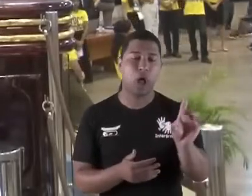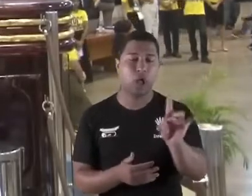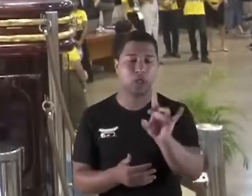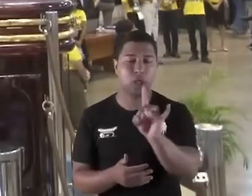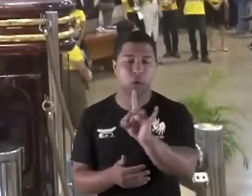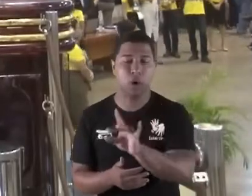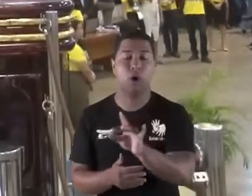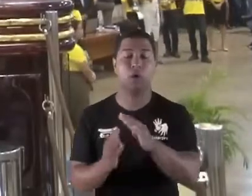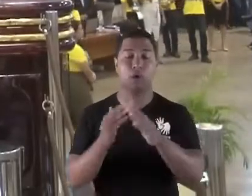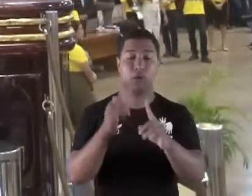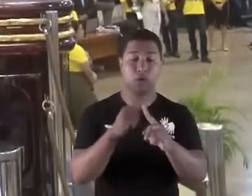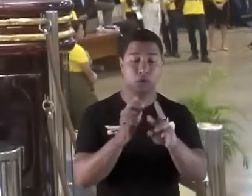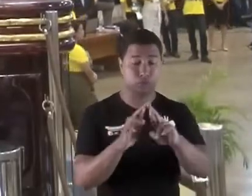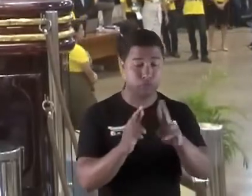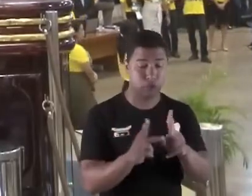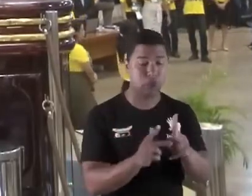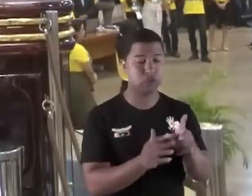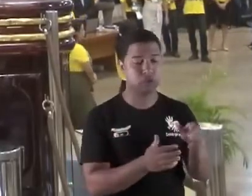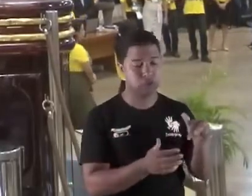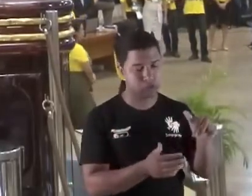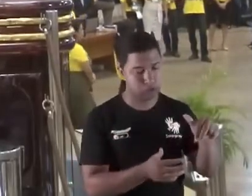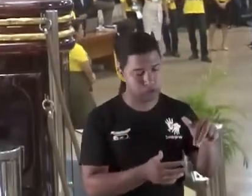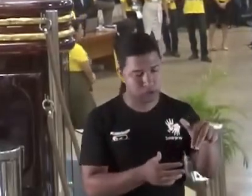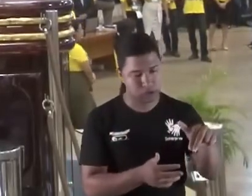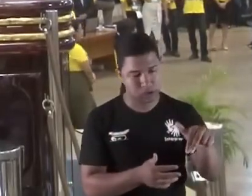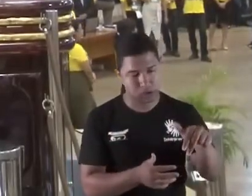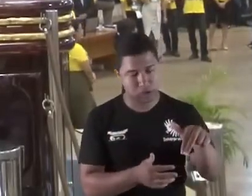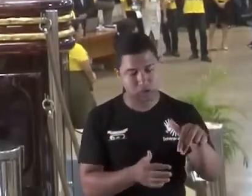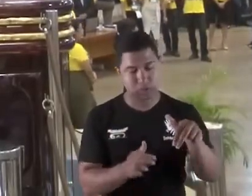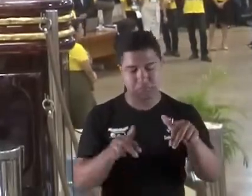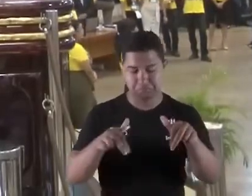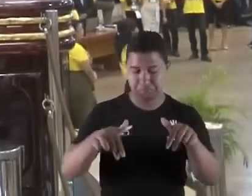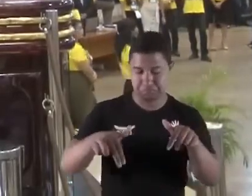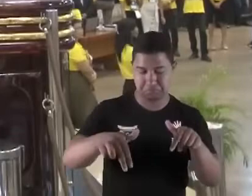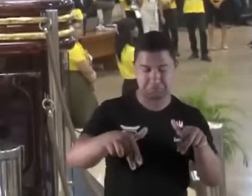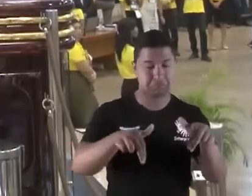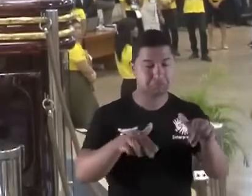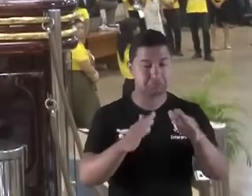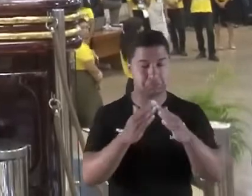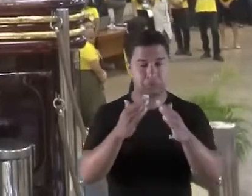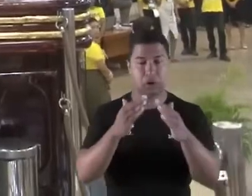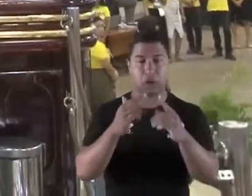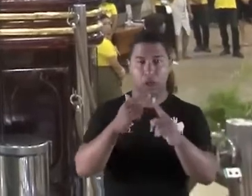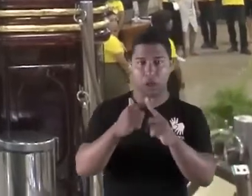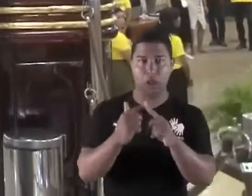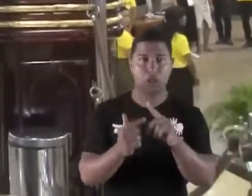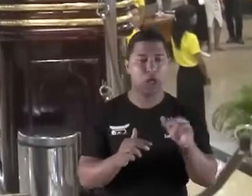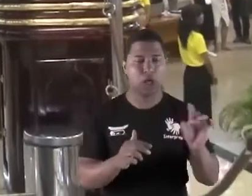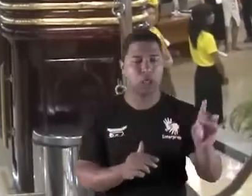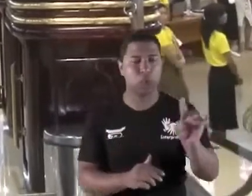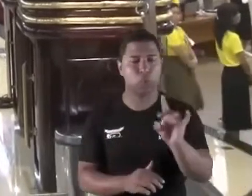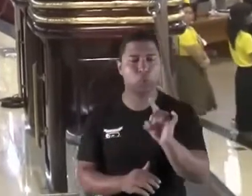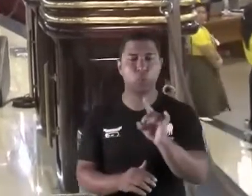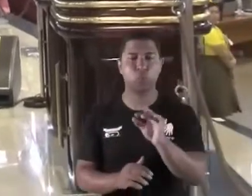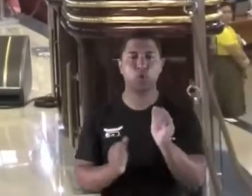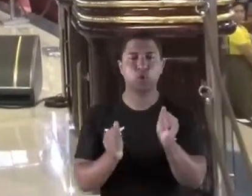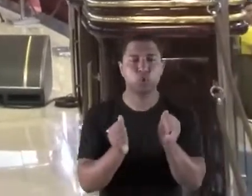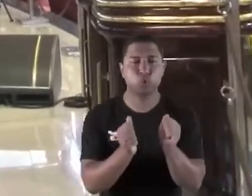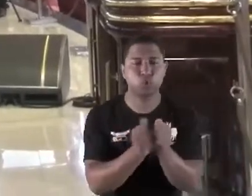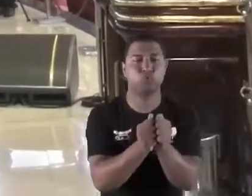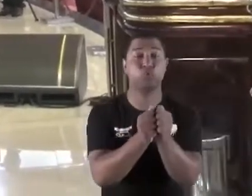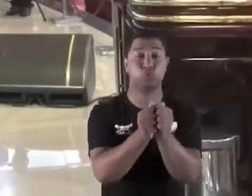andava para a sua frente. Cada qual